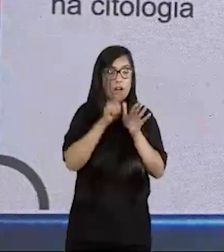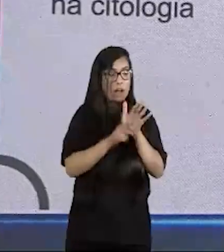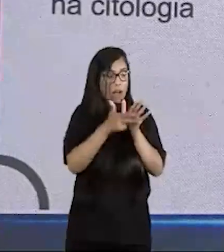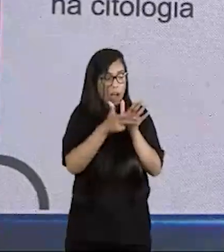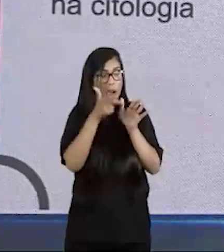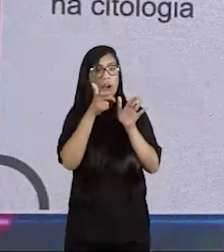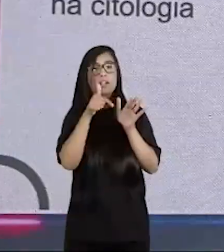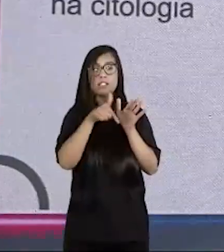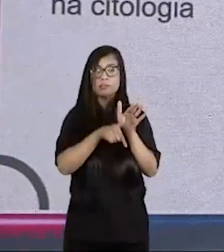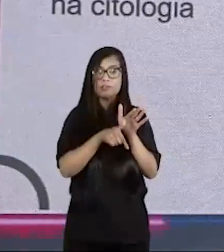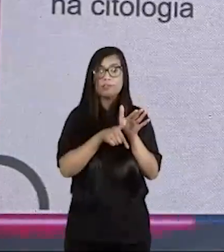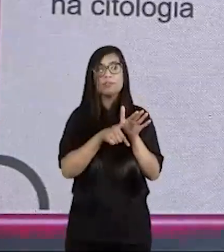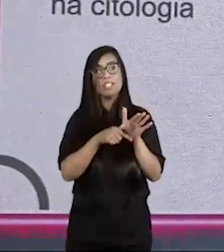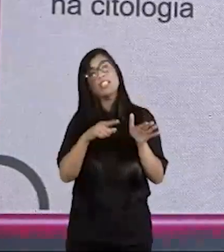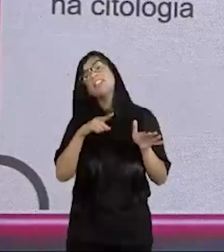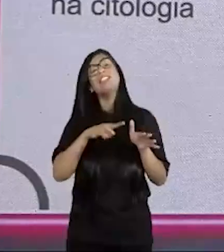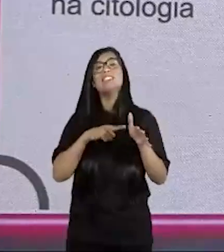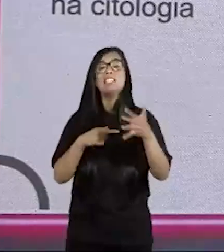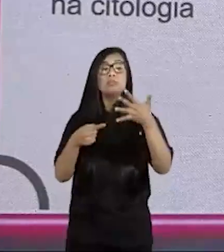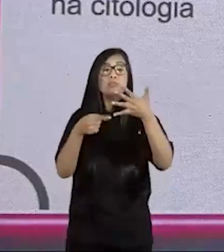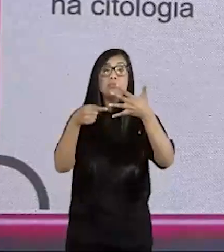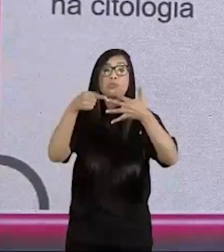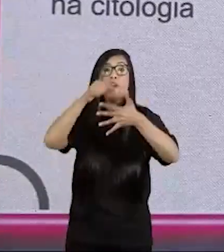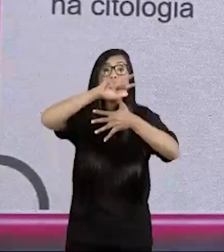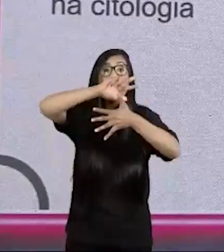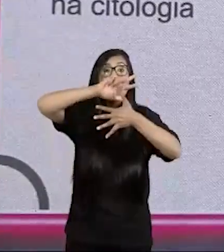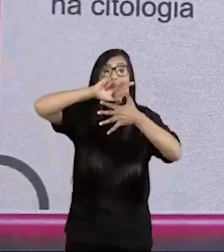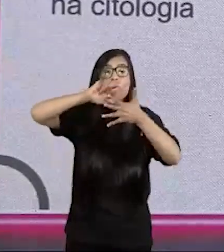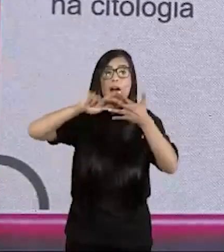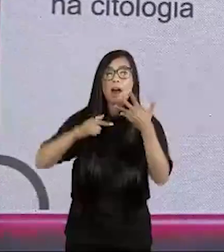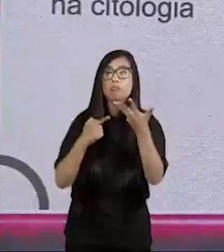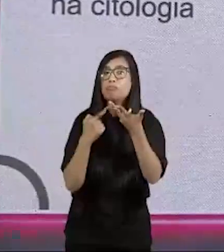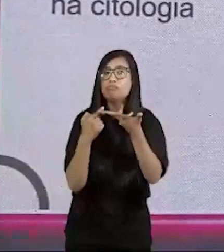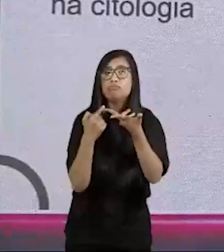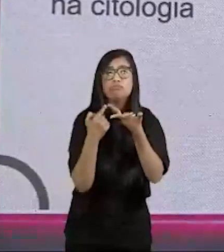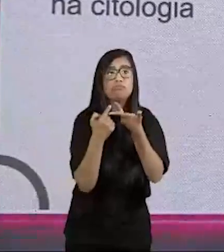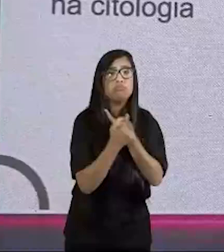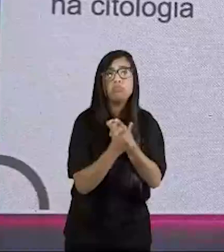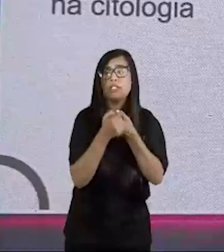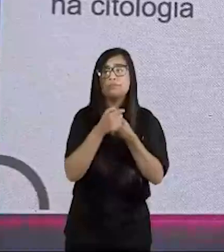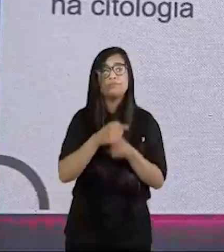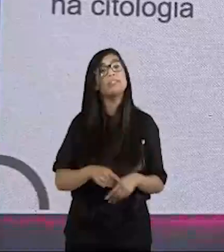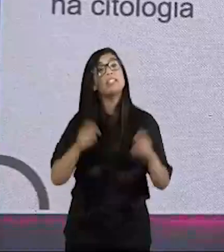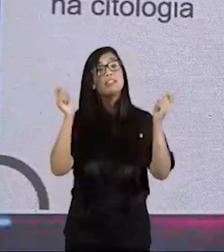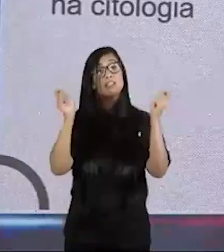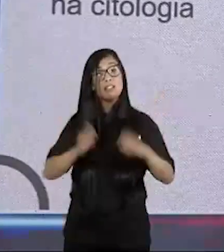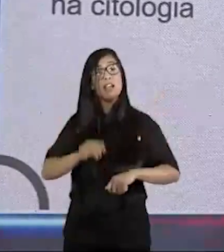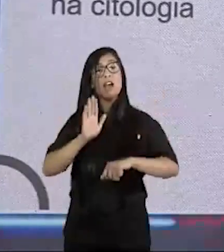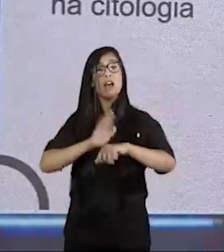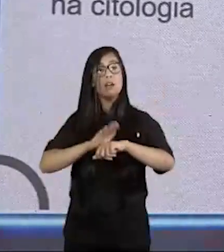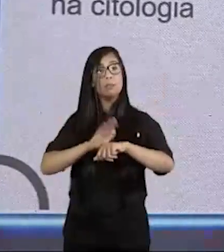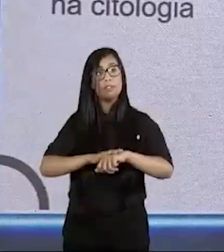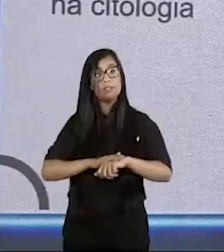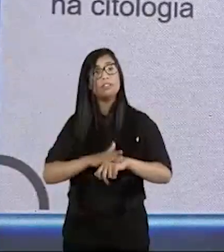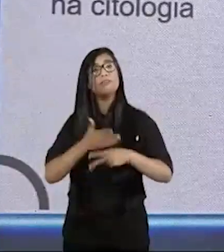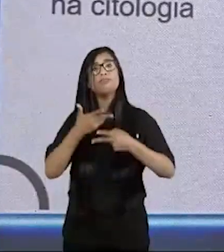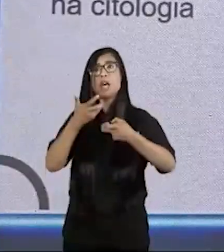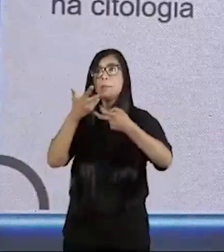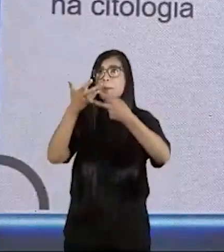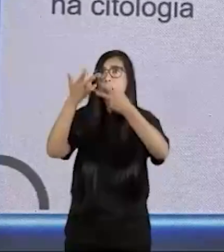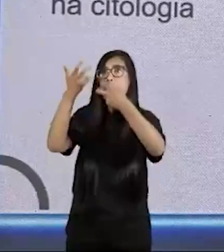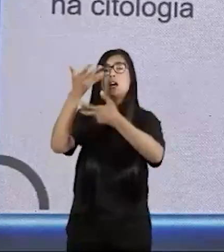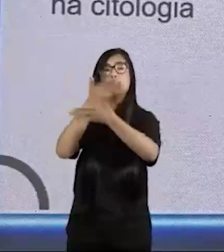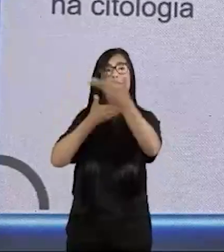rodococos. Sei lá, gente, eu estou dando as possibilidades, mas mostrando para vocês que existe um passo a passo. Então, toda